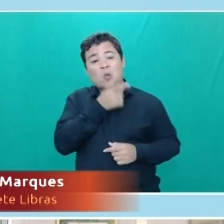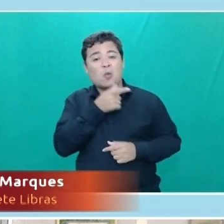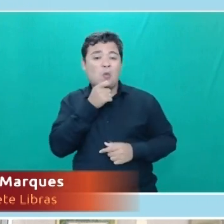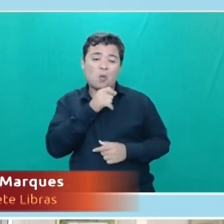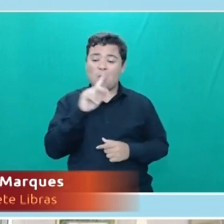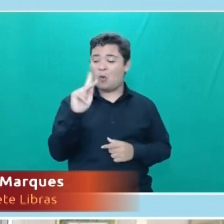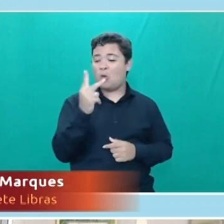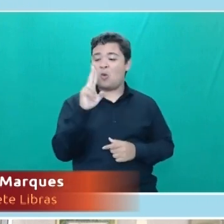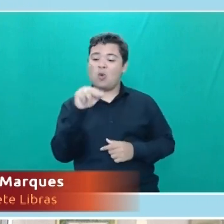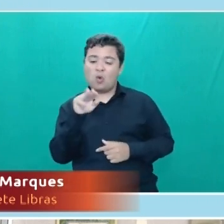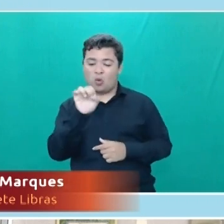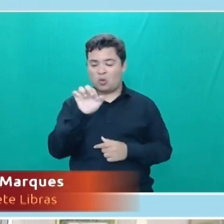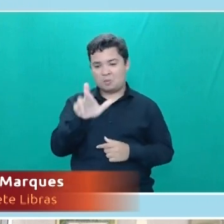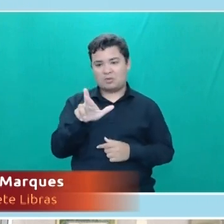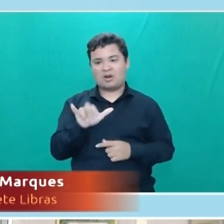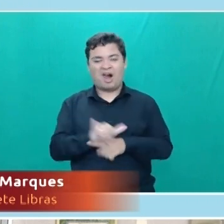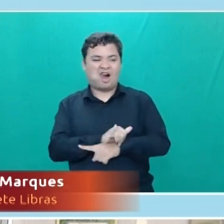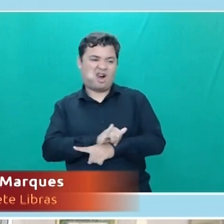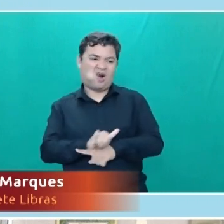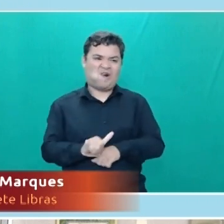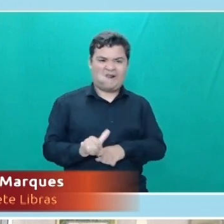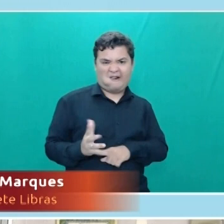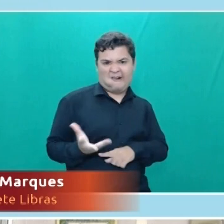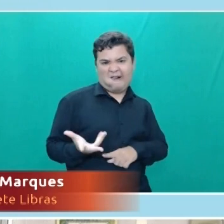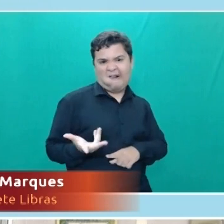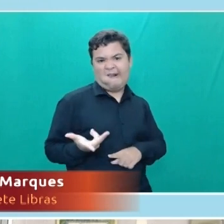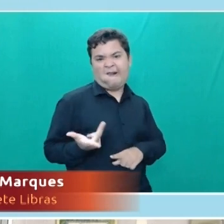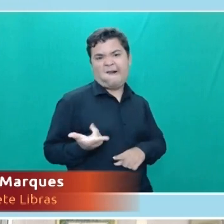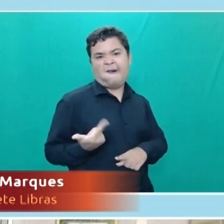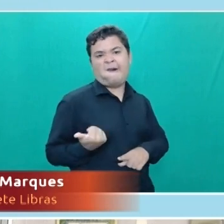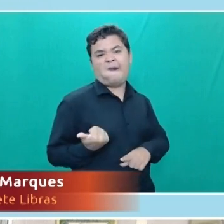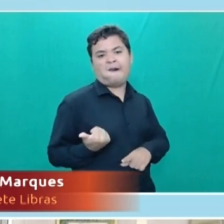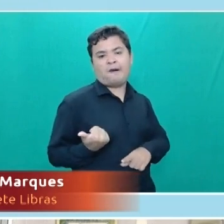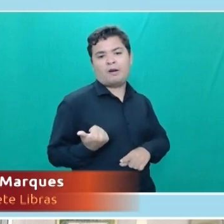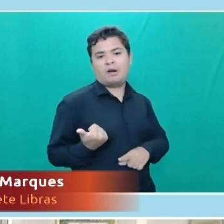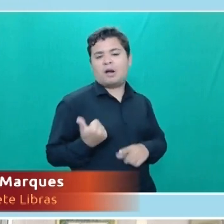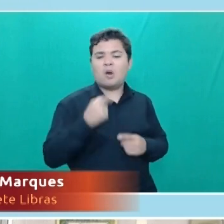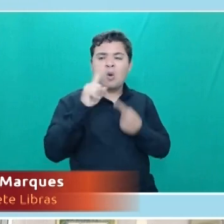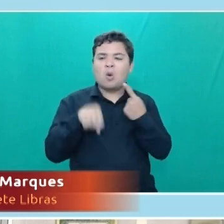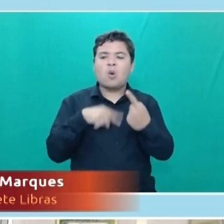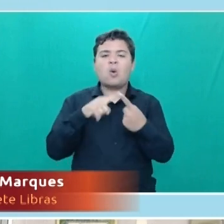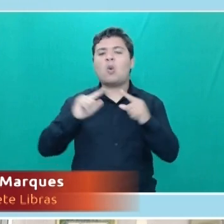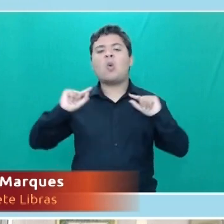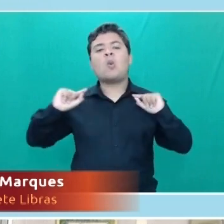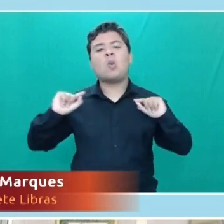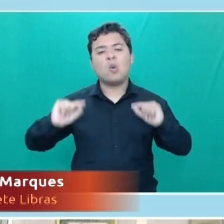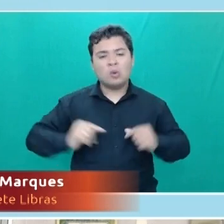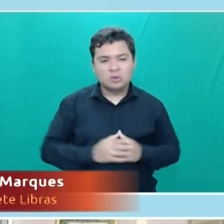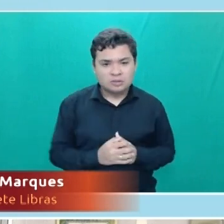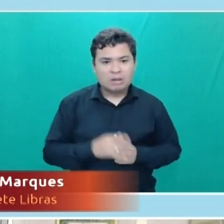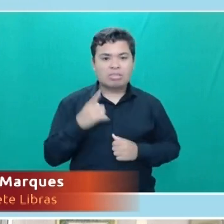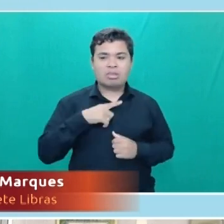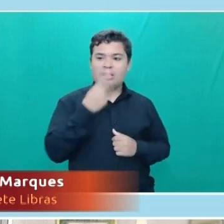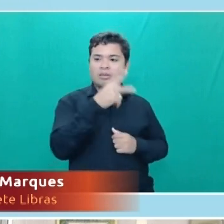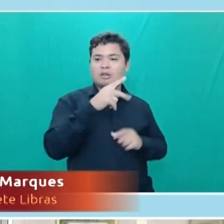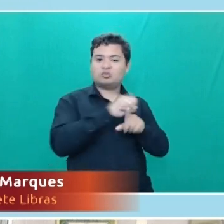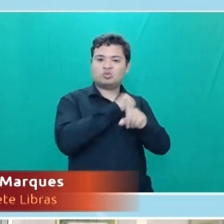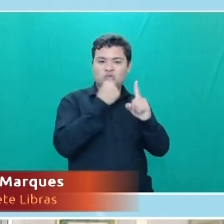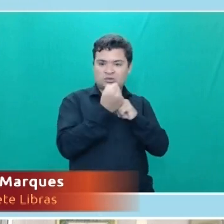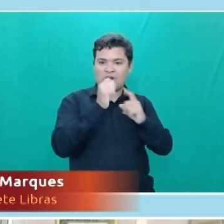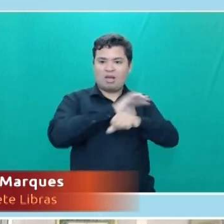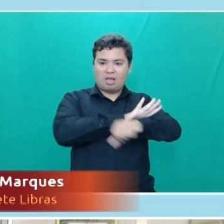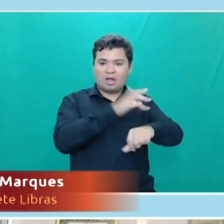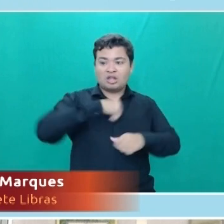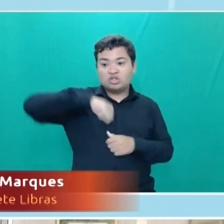uma utilização ardil do humor para estancar, fazer com que determinados estereótipos em uma sociedade racista eles